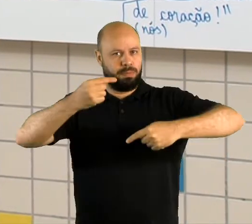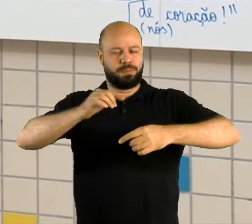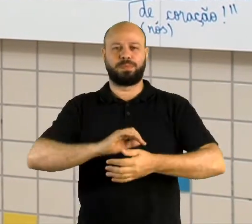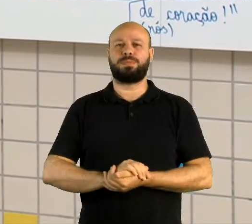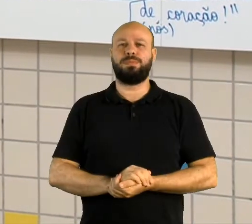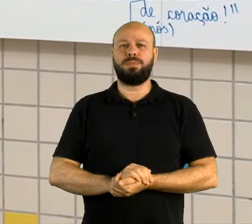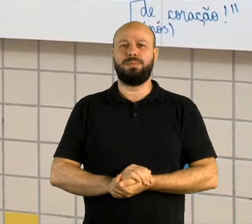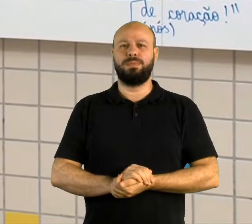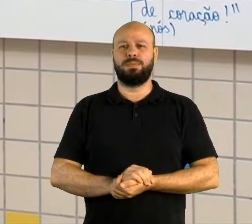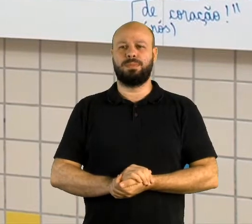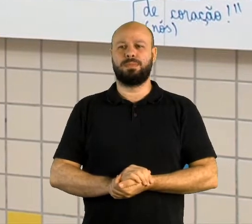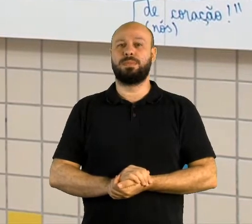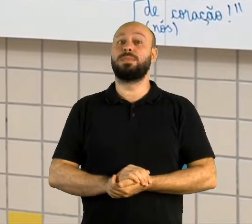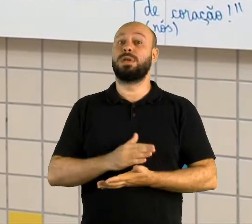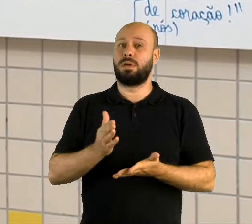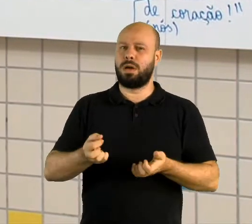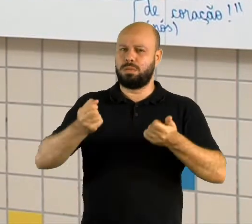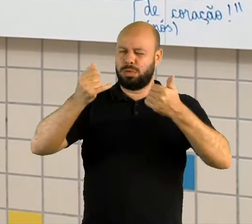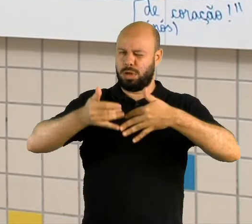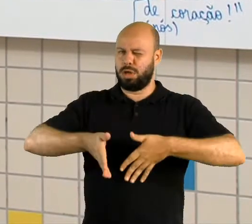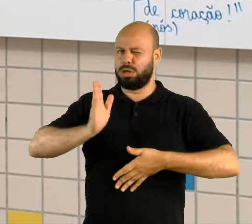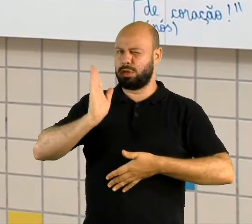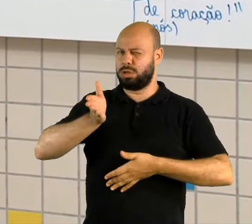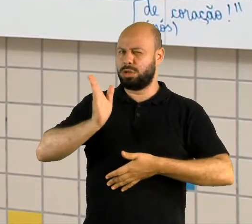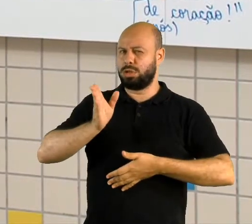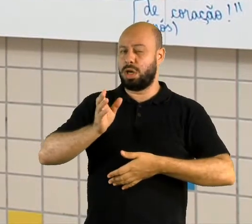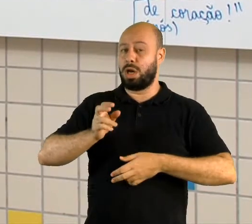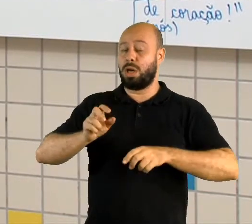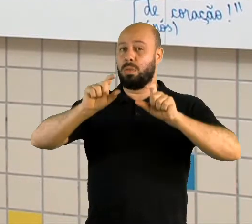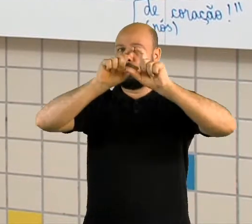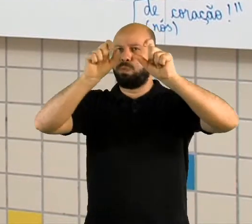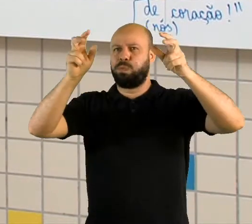nós acabamos de falar anteriormente,